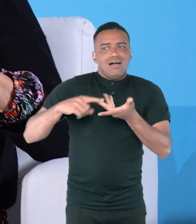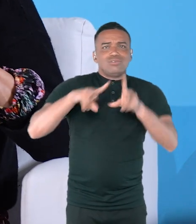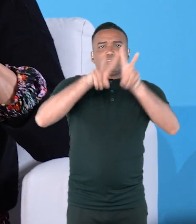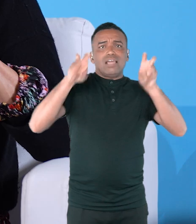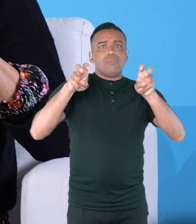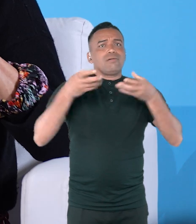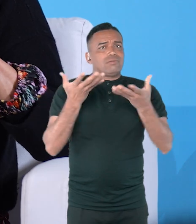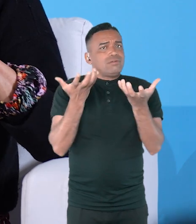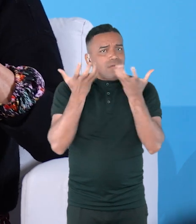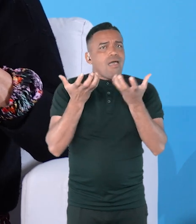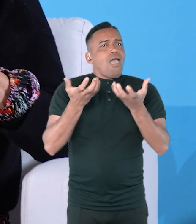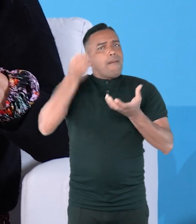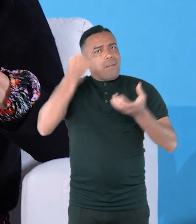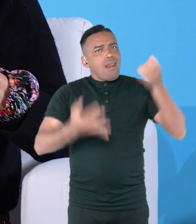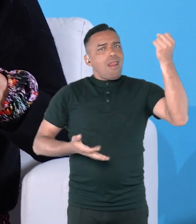queria dizer. Então,